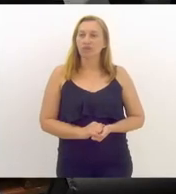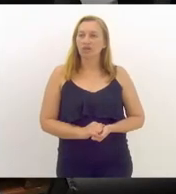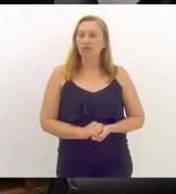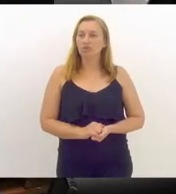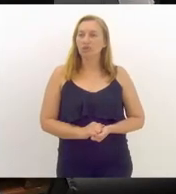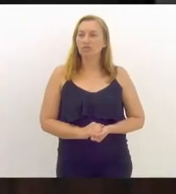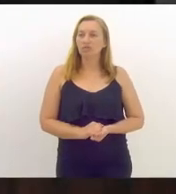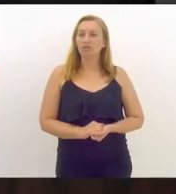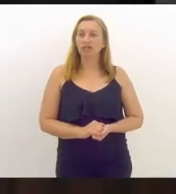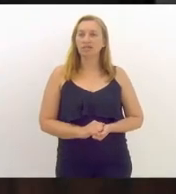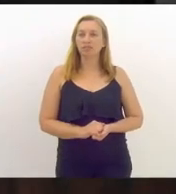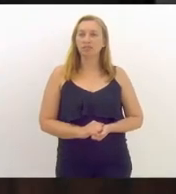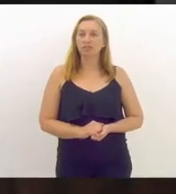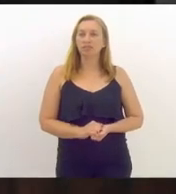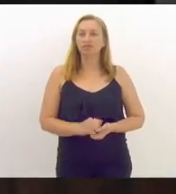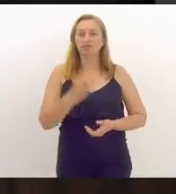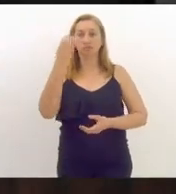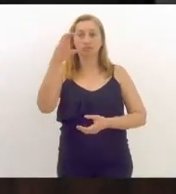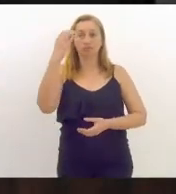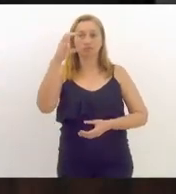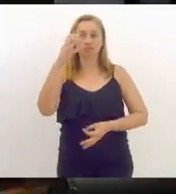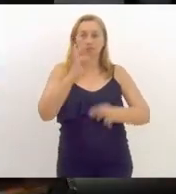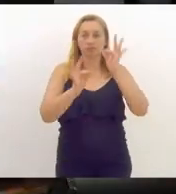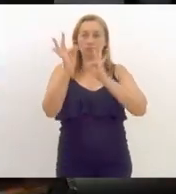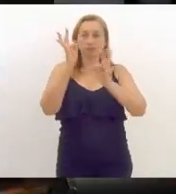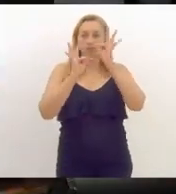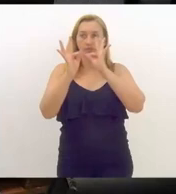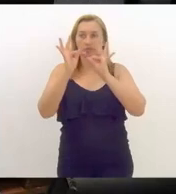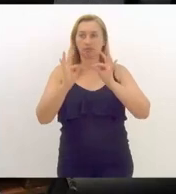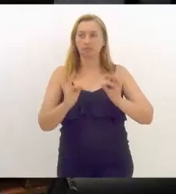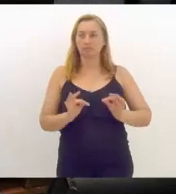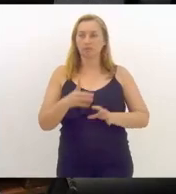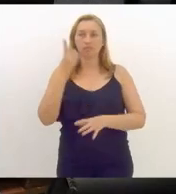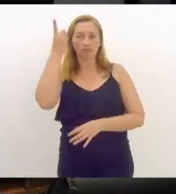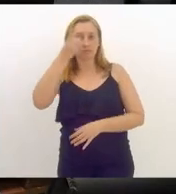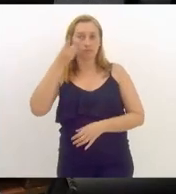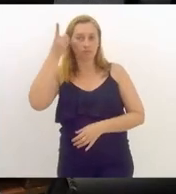pela comissão de Ciência Tecnologia Deputado waldeck Carneiro